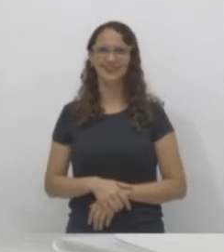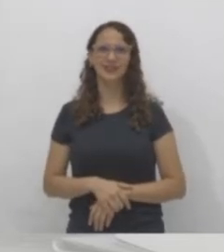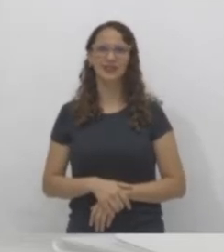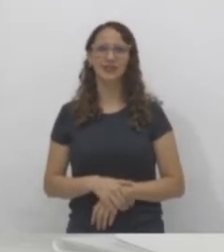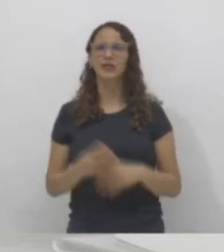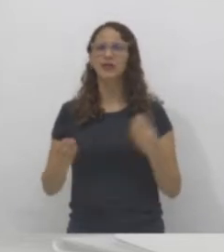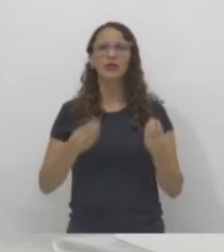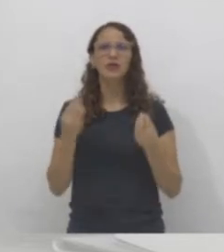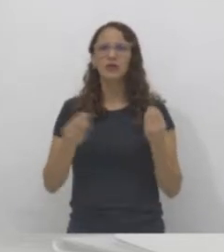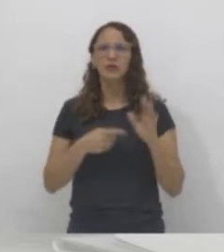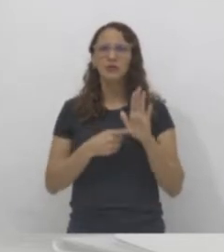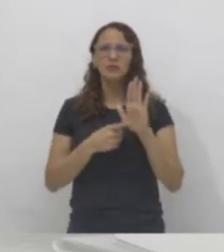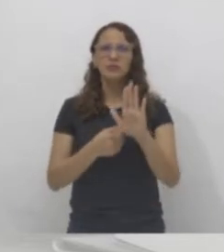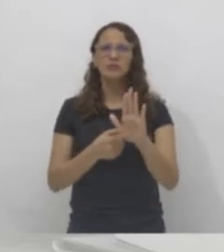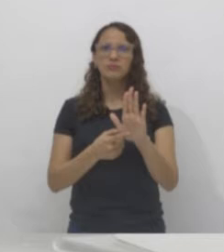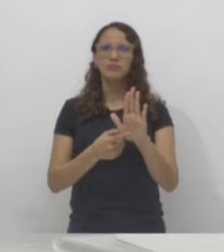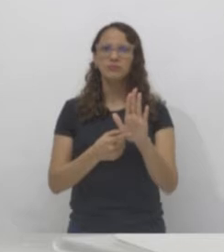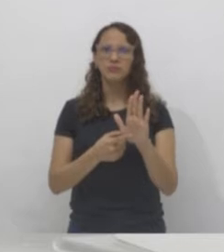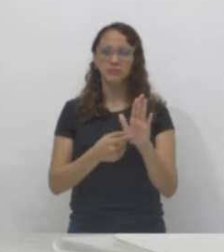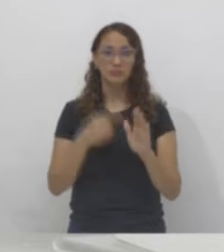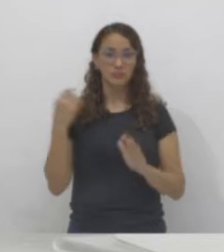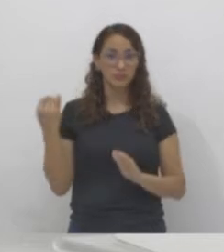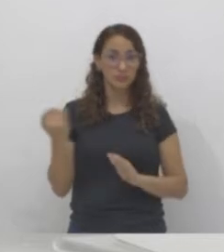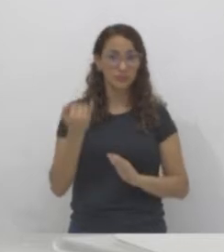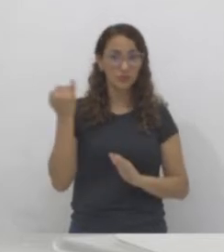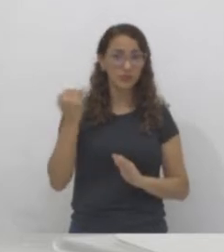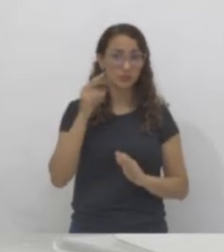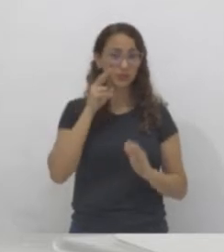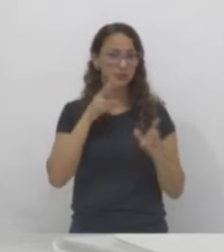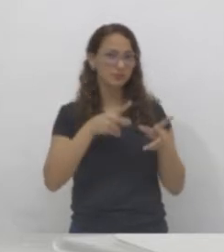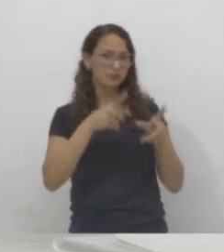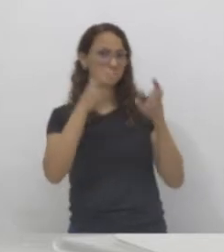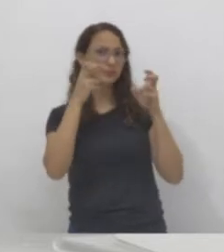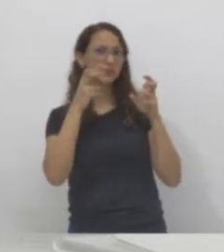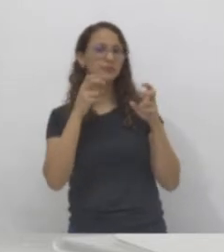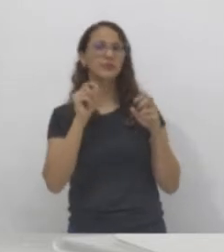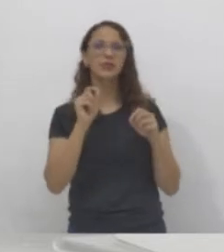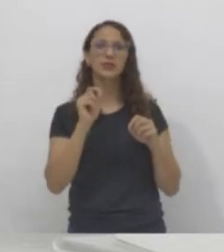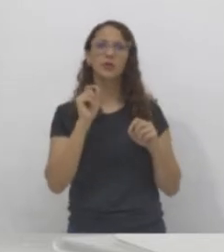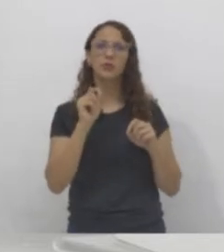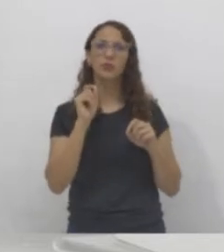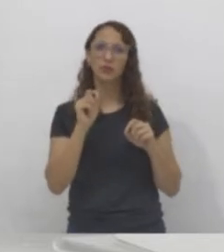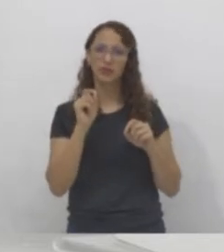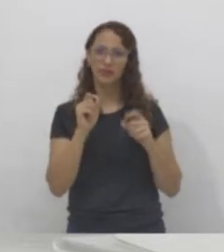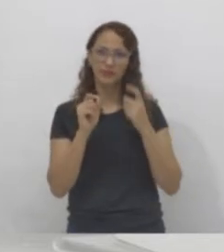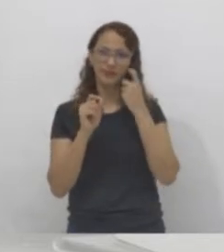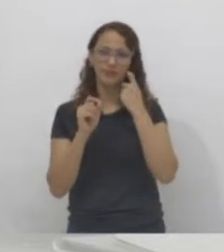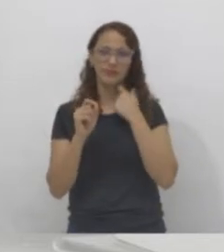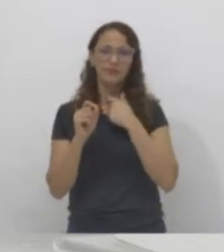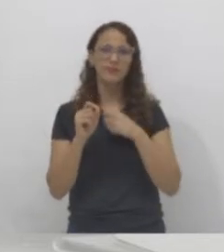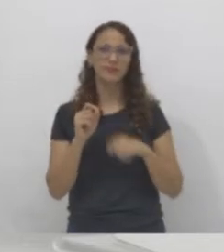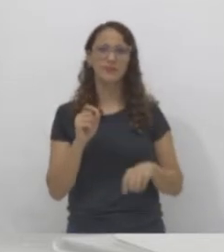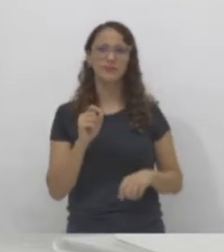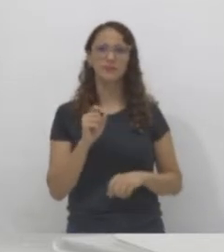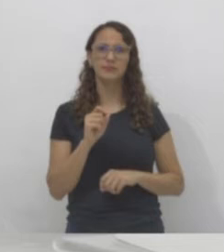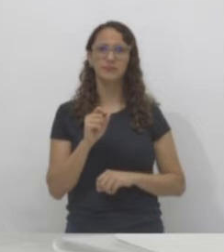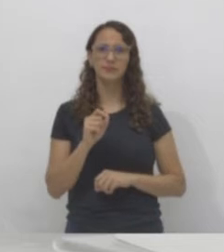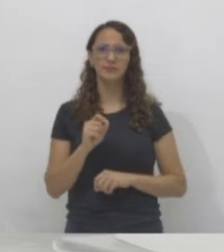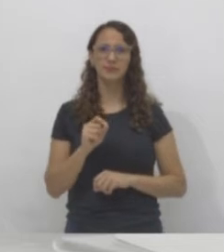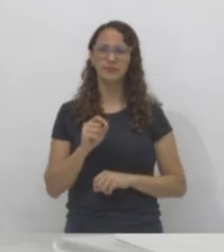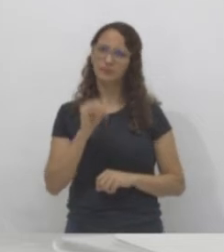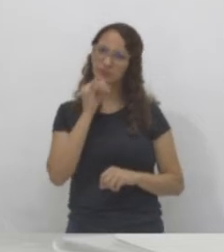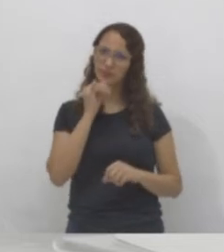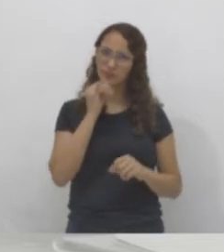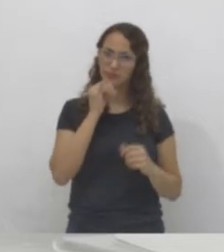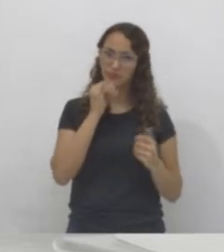para vocês? É muito importante que vocês pratiquem as atividades da forma como elas vêm, assim, em